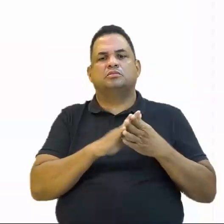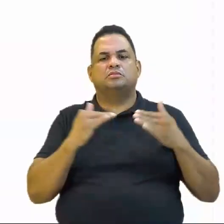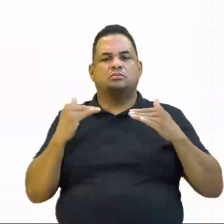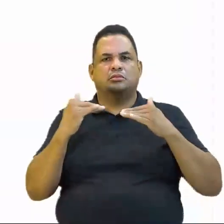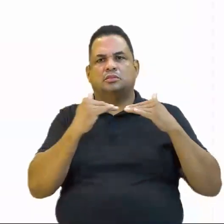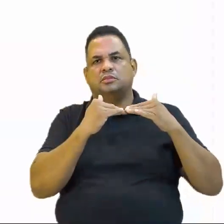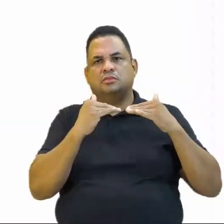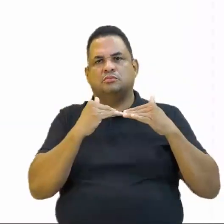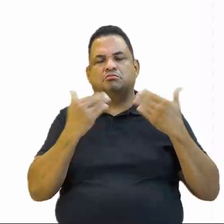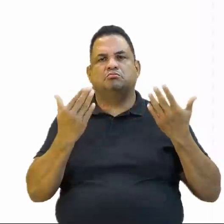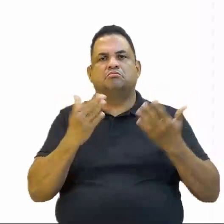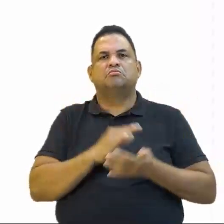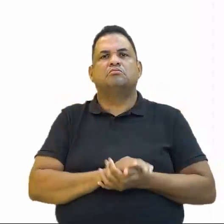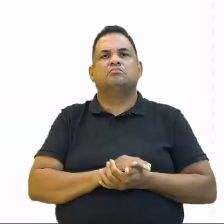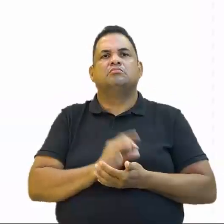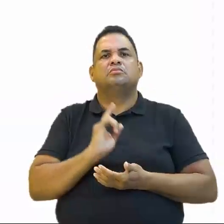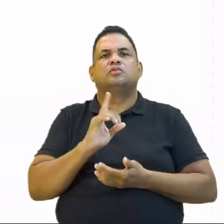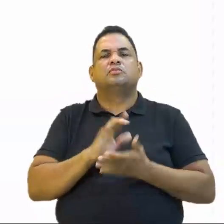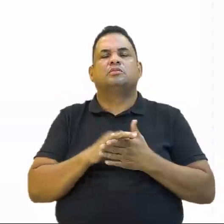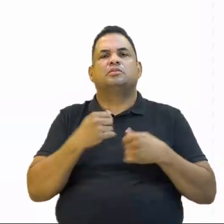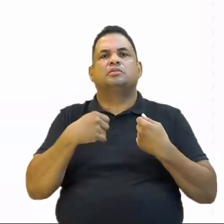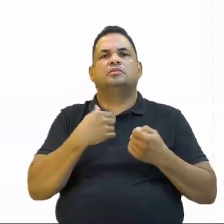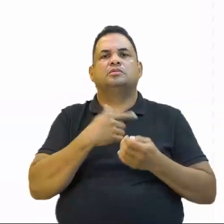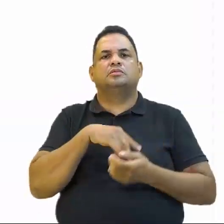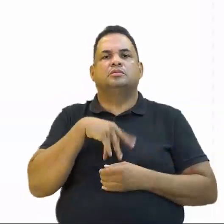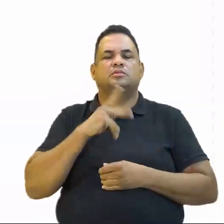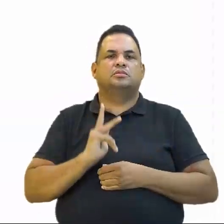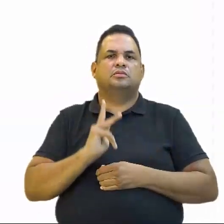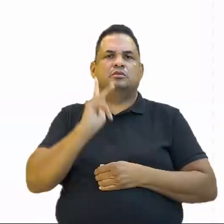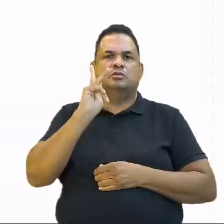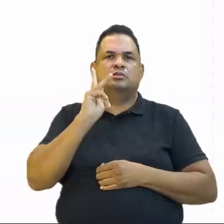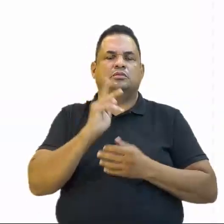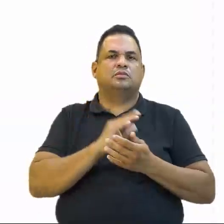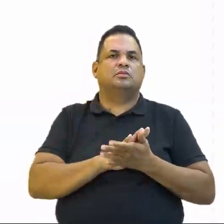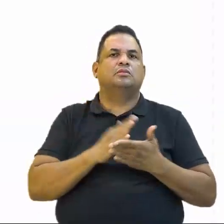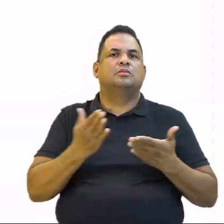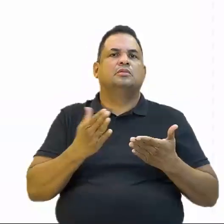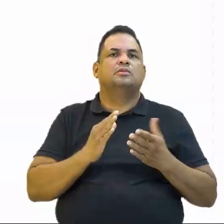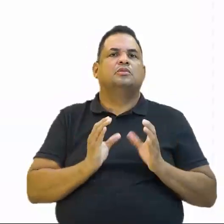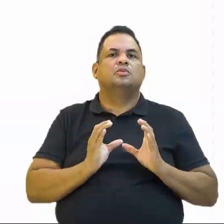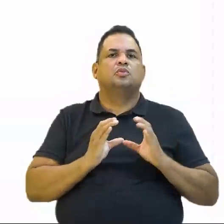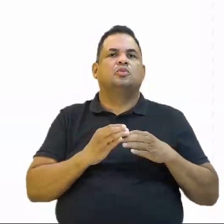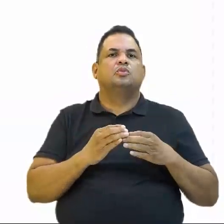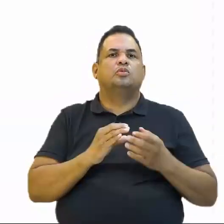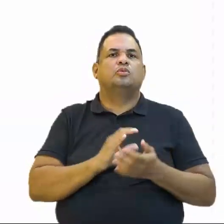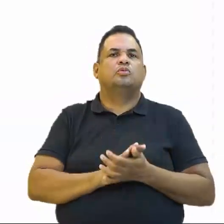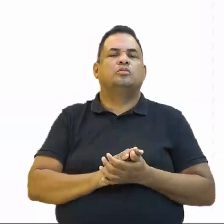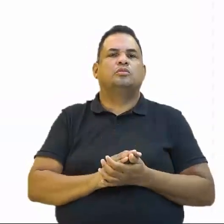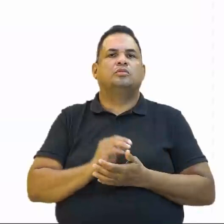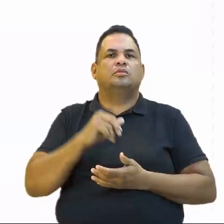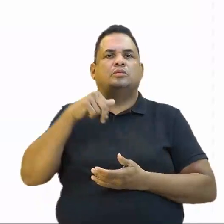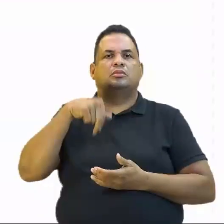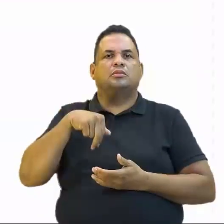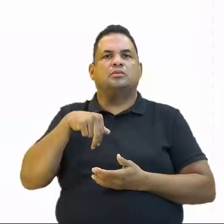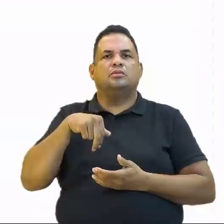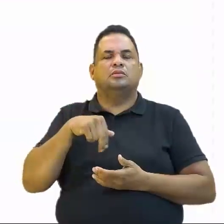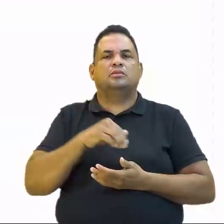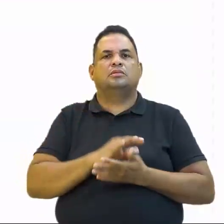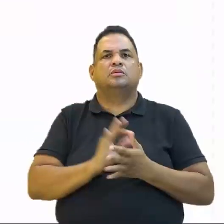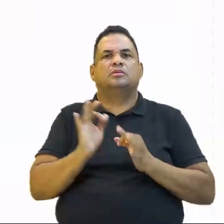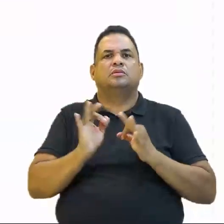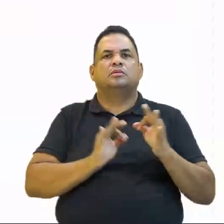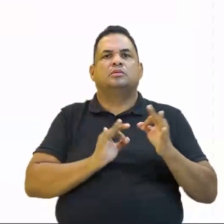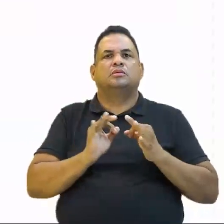certo? Então, eu preciso só de um potássio para se ligar a um grupo nitro. Então, nessa formação aqui, eu vou